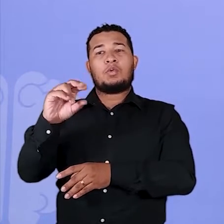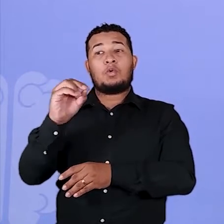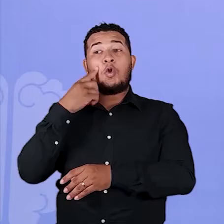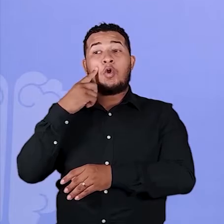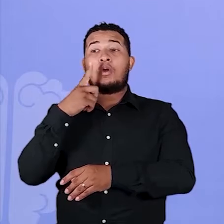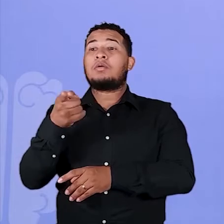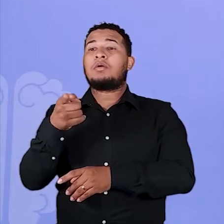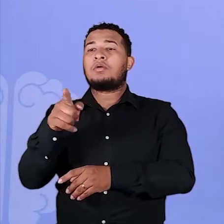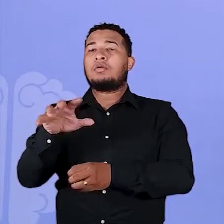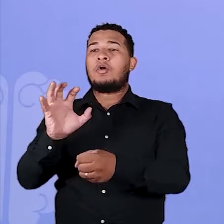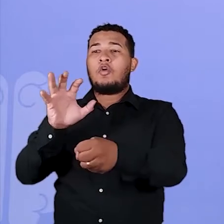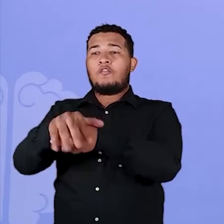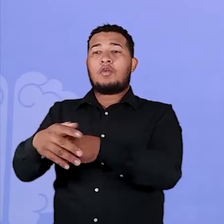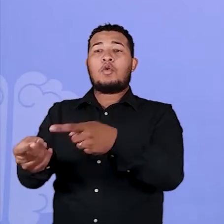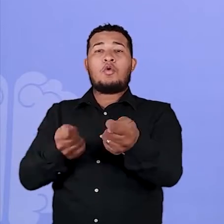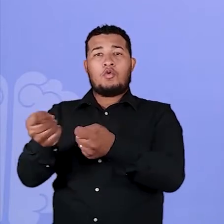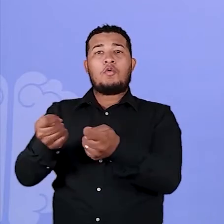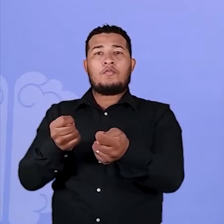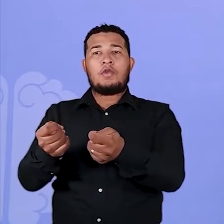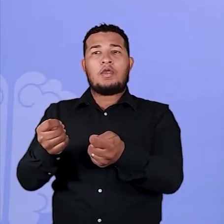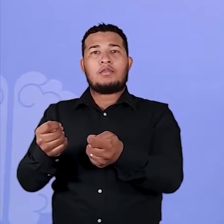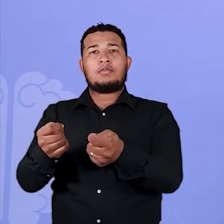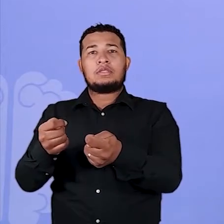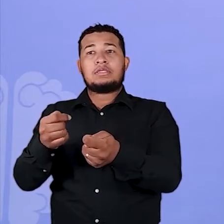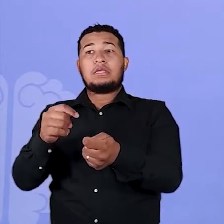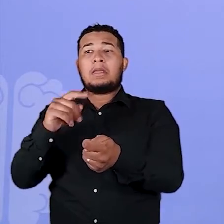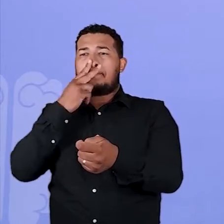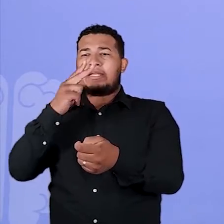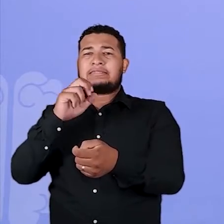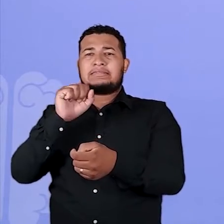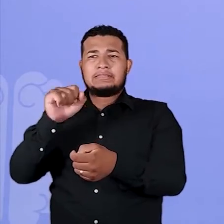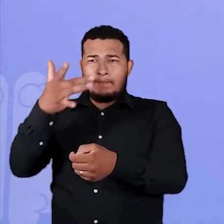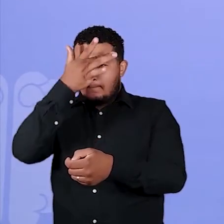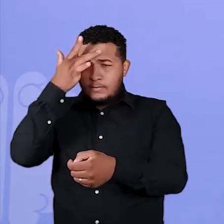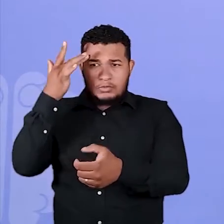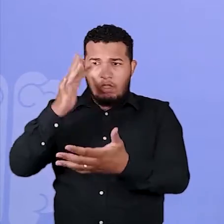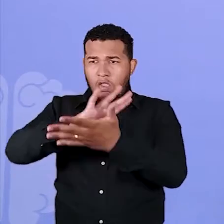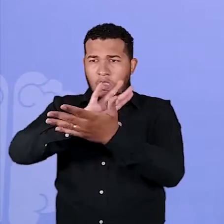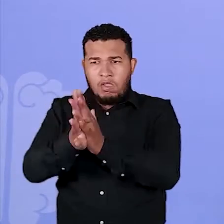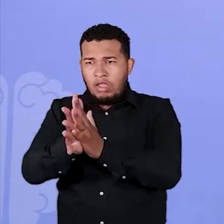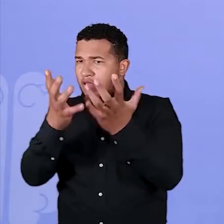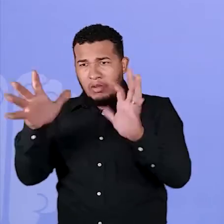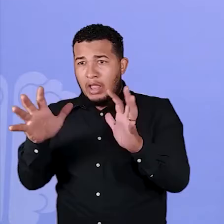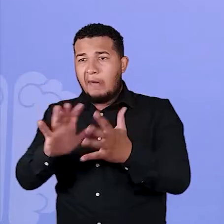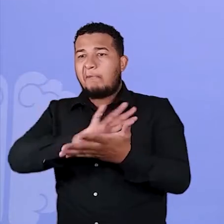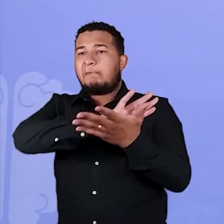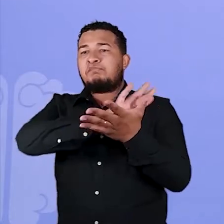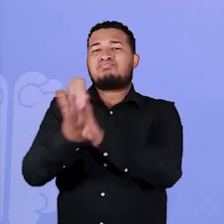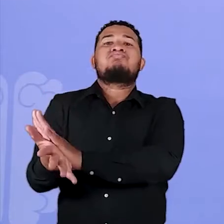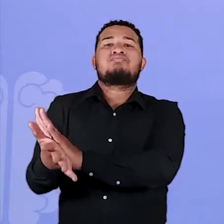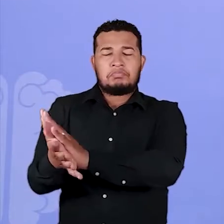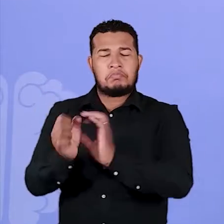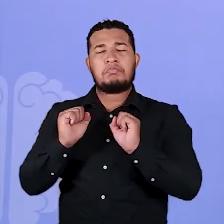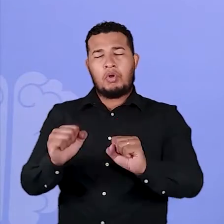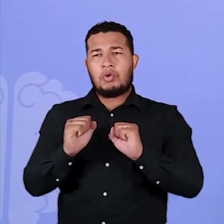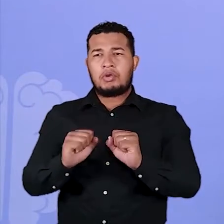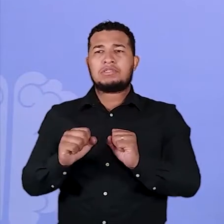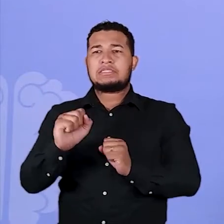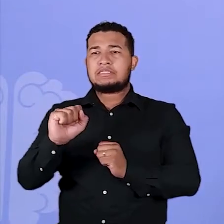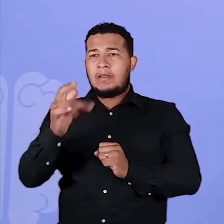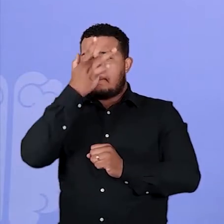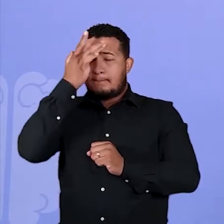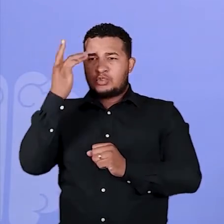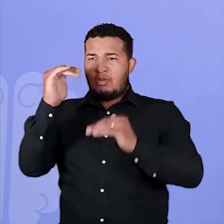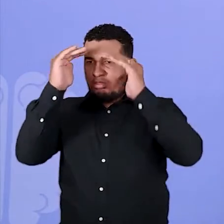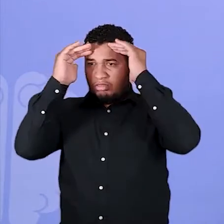é: governe essa colônia em meu nome e esmague qualquer tipo de dissenso. Qualquer pessoa que